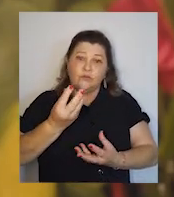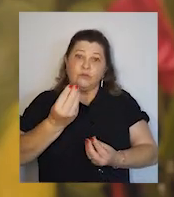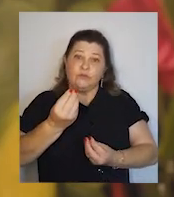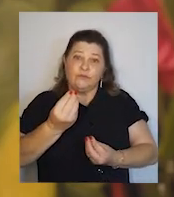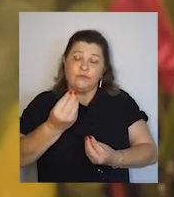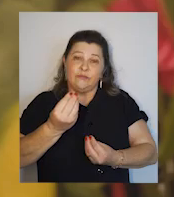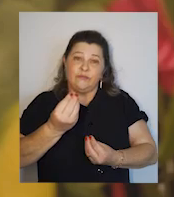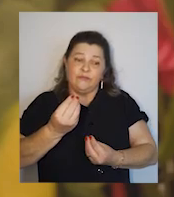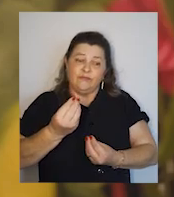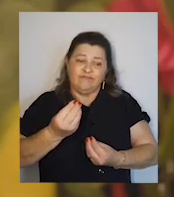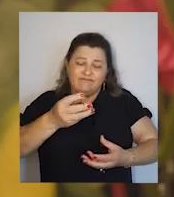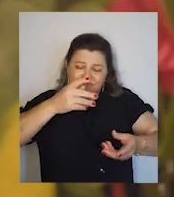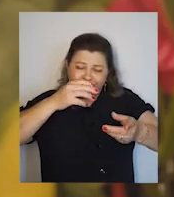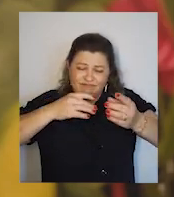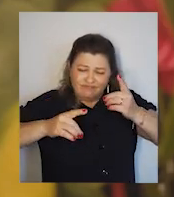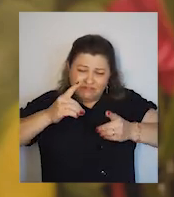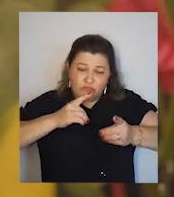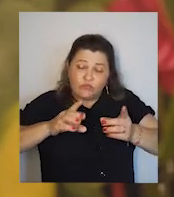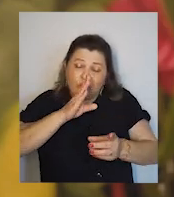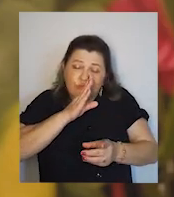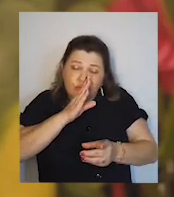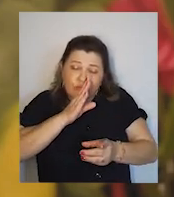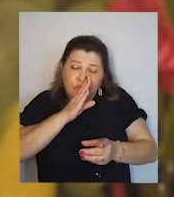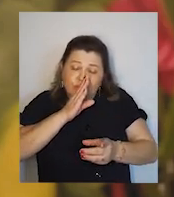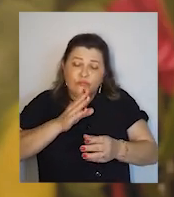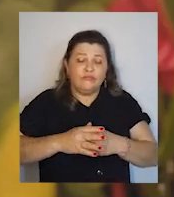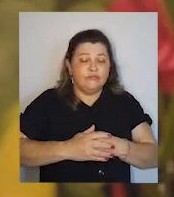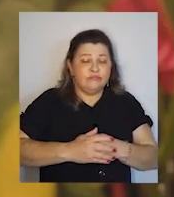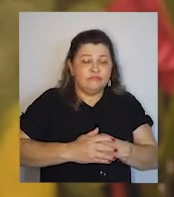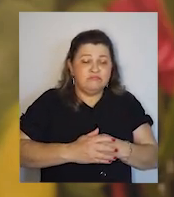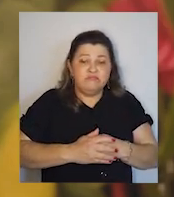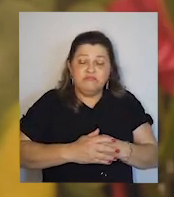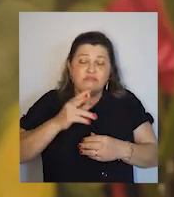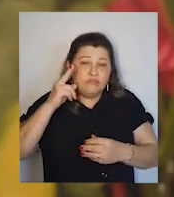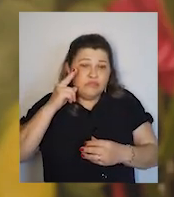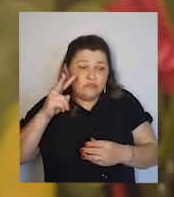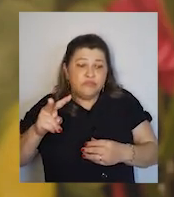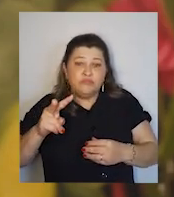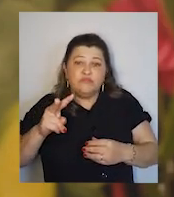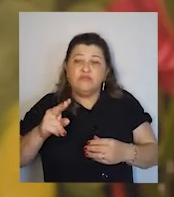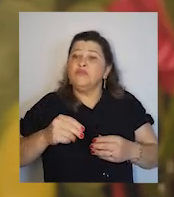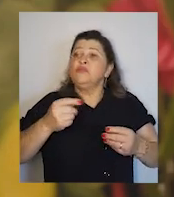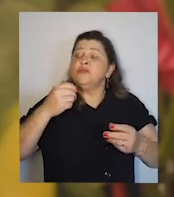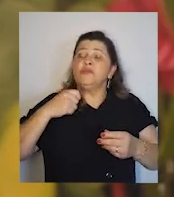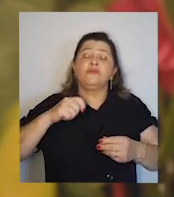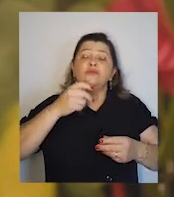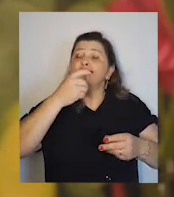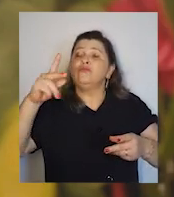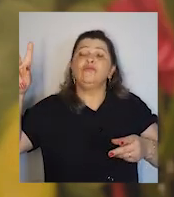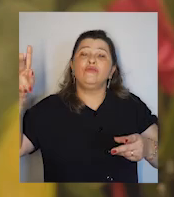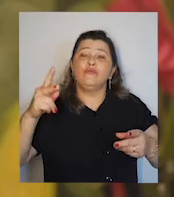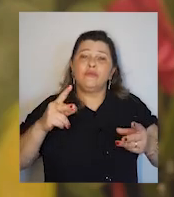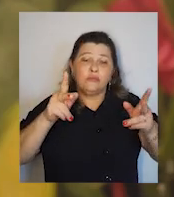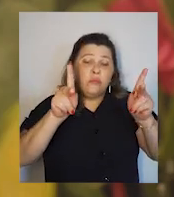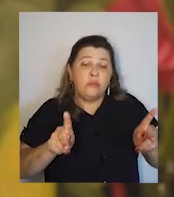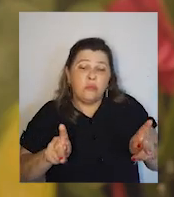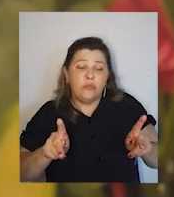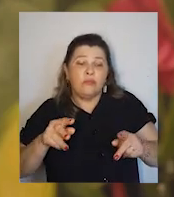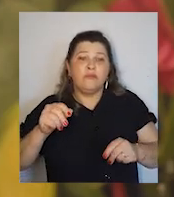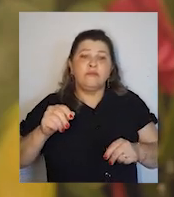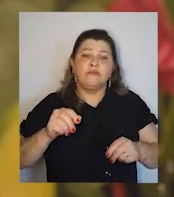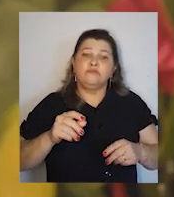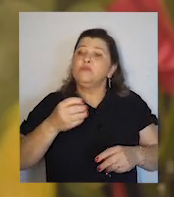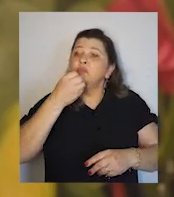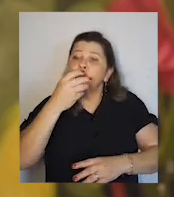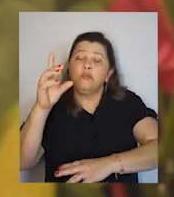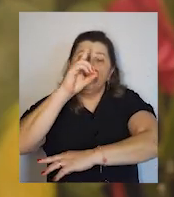Foi me pegando, eu fui me calando. Quando vê, eu não assobiava mais na rua. As pessoas passavam por mim, às